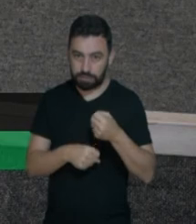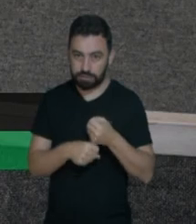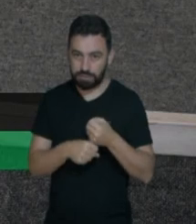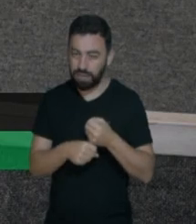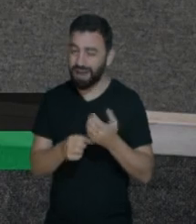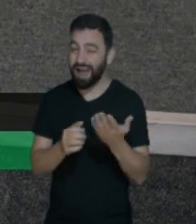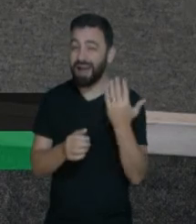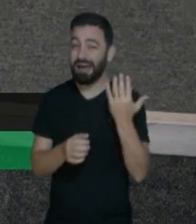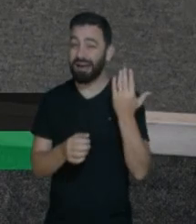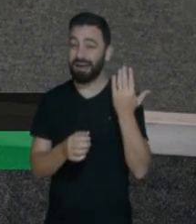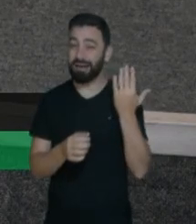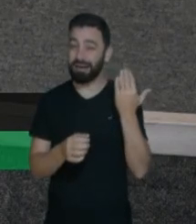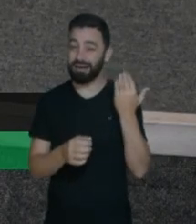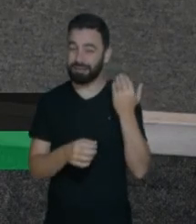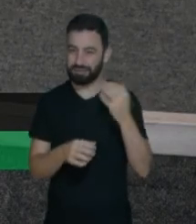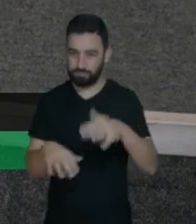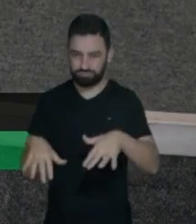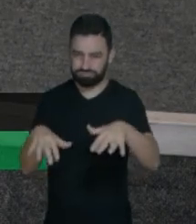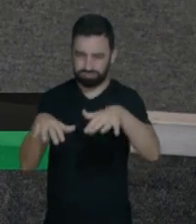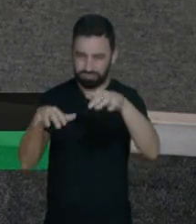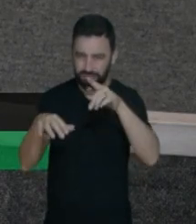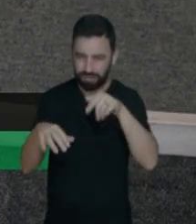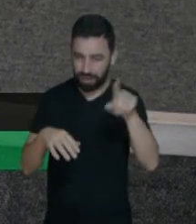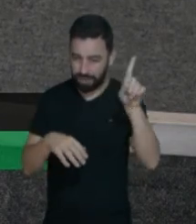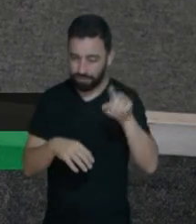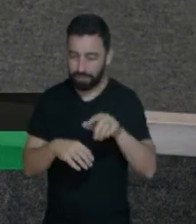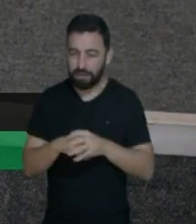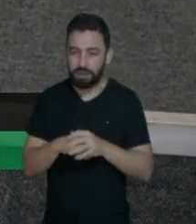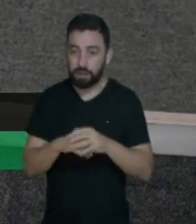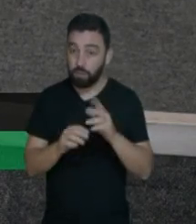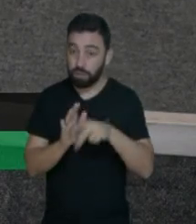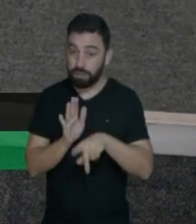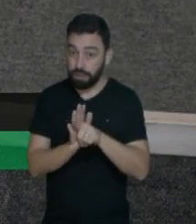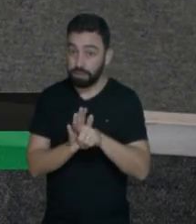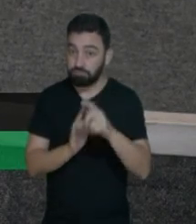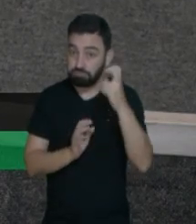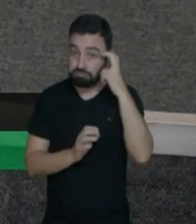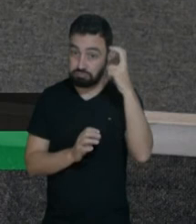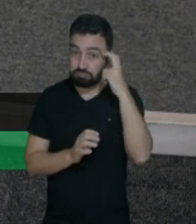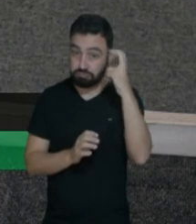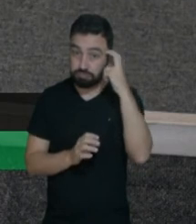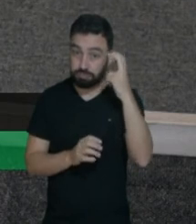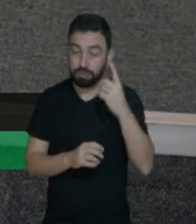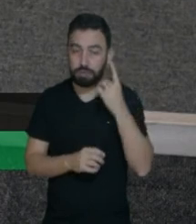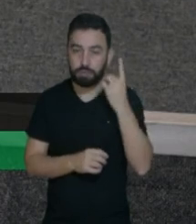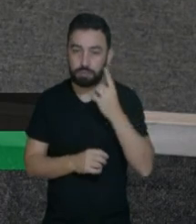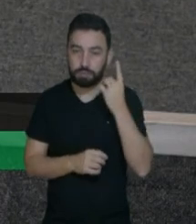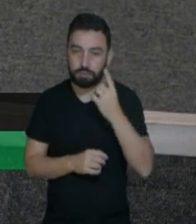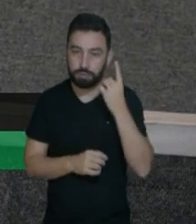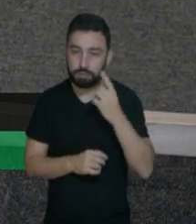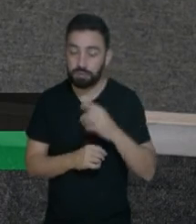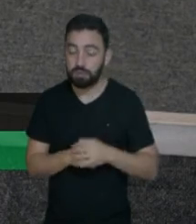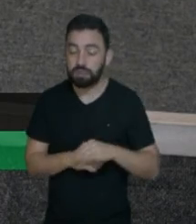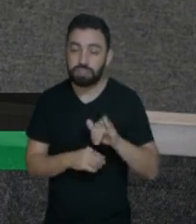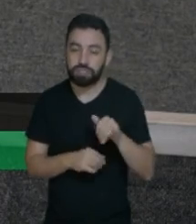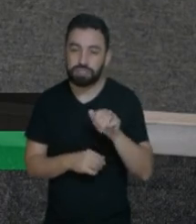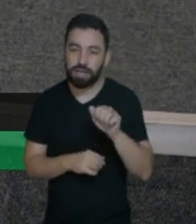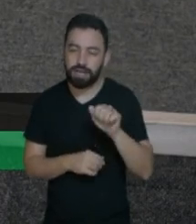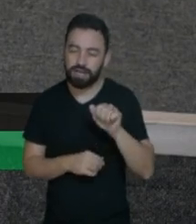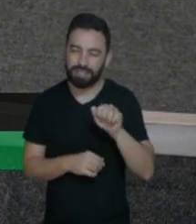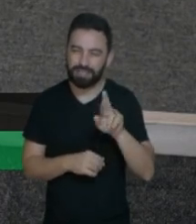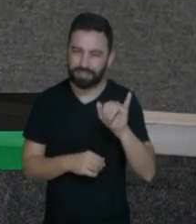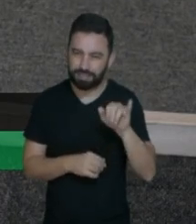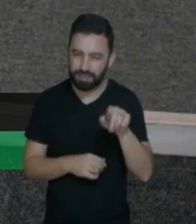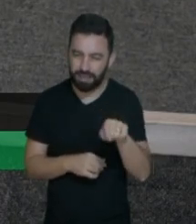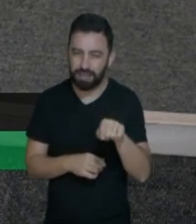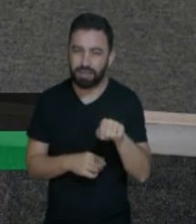antes dos episódios de a cheias das enchentes um projeto de lei inteligente de autoria do então deputado estadual Jerry cônsole que previa a ajuda mútua